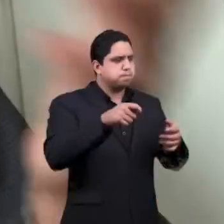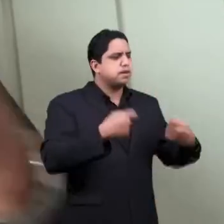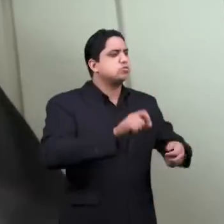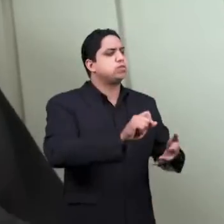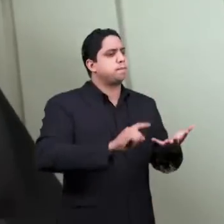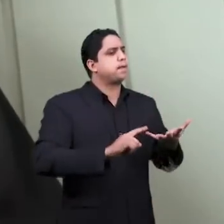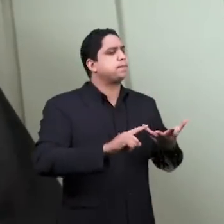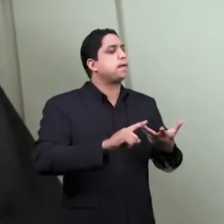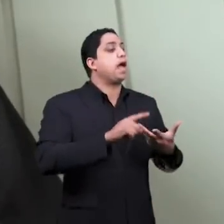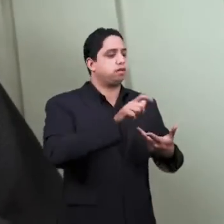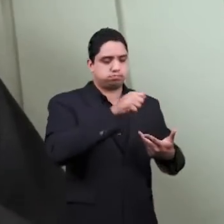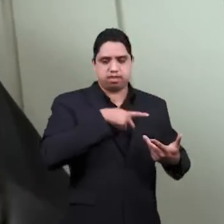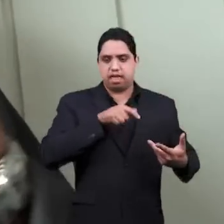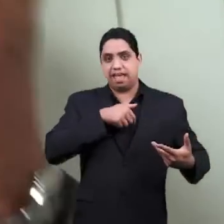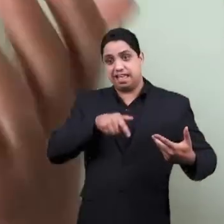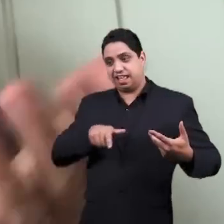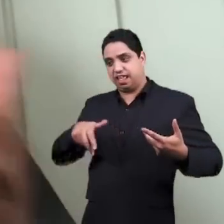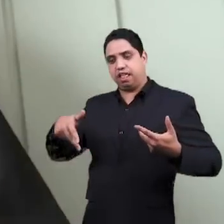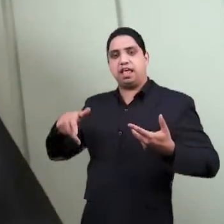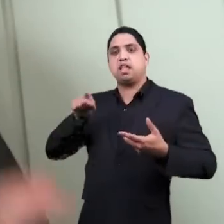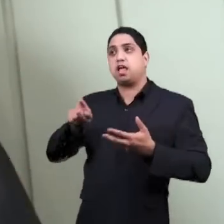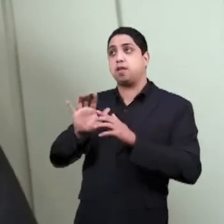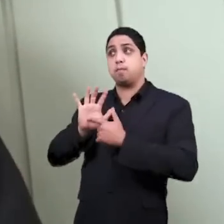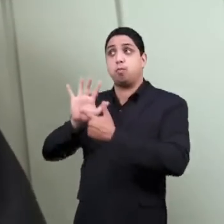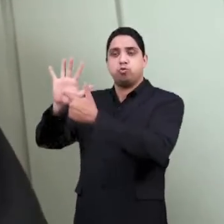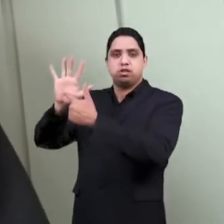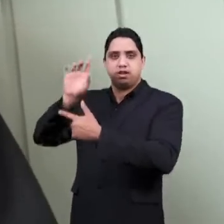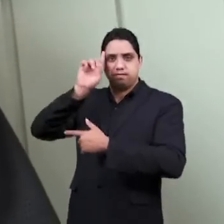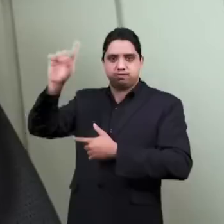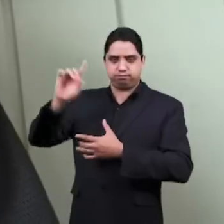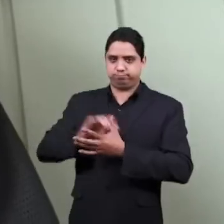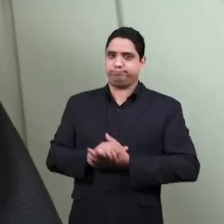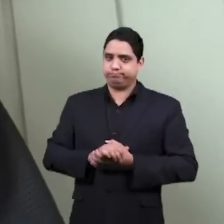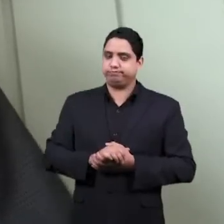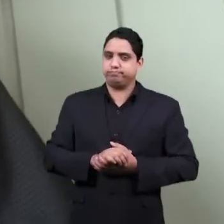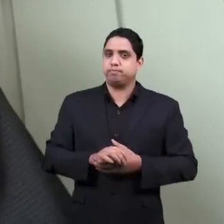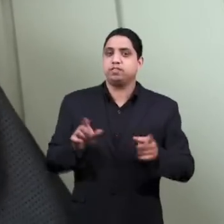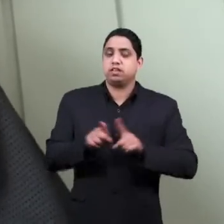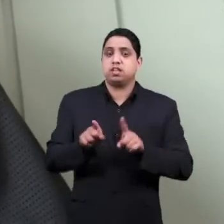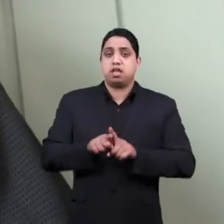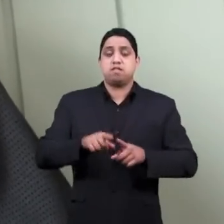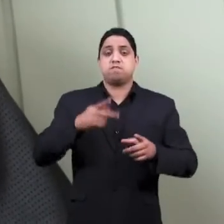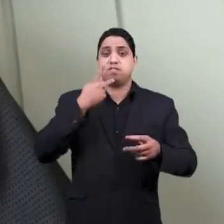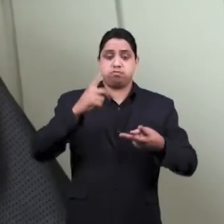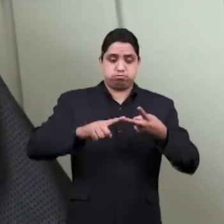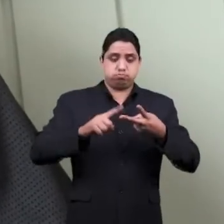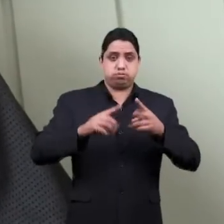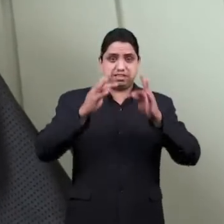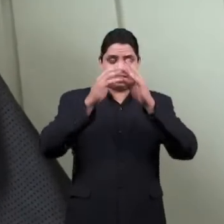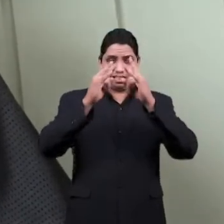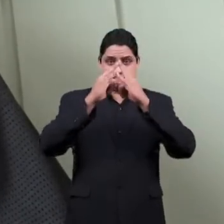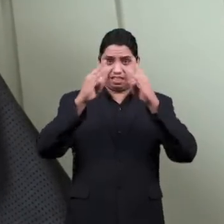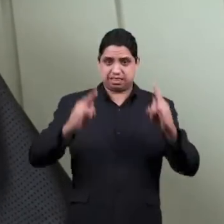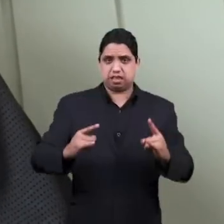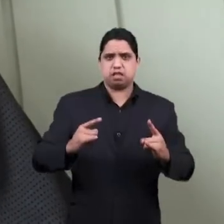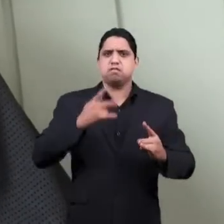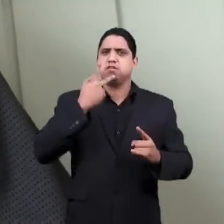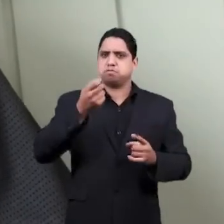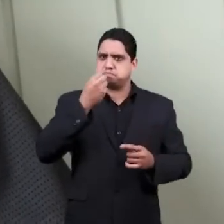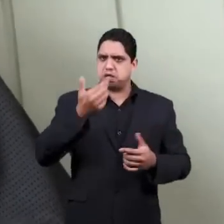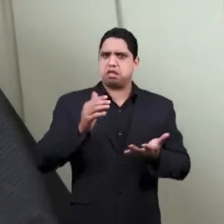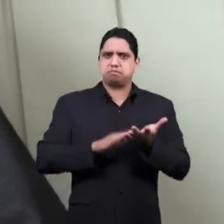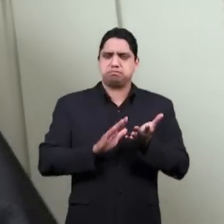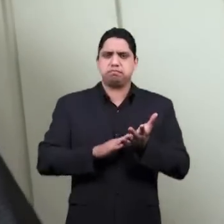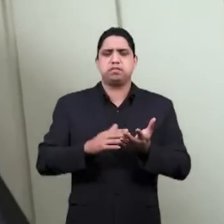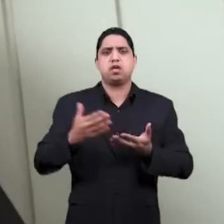Deus da parte do povo era levado pelo sacerdote. E quando ele falou do templo também, você falou muito bem a respeito do